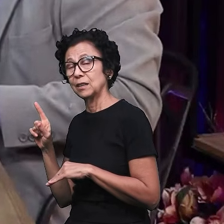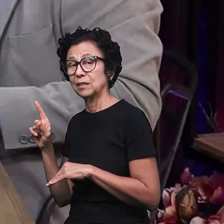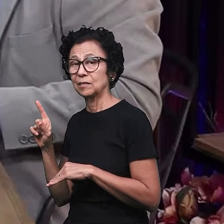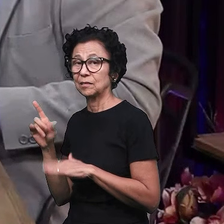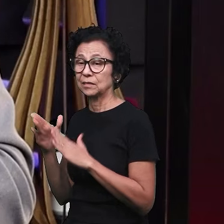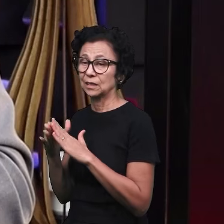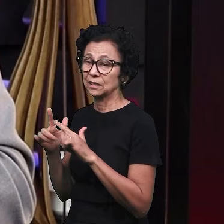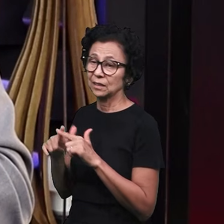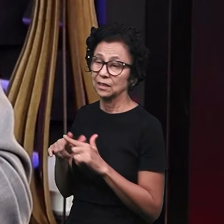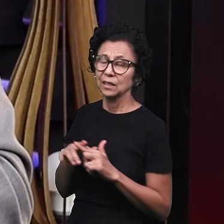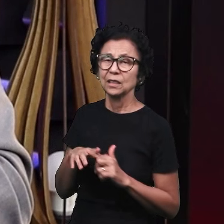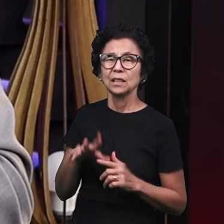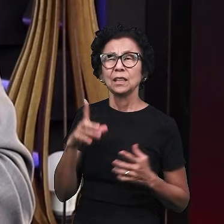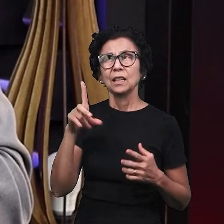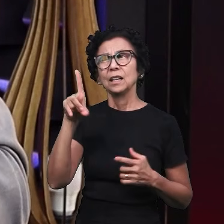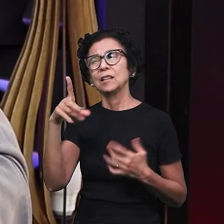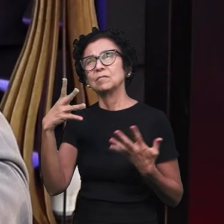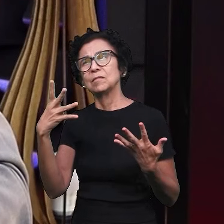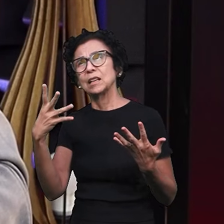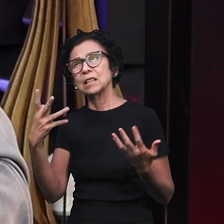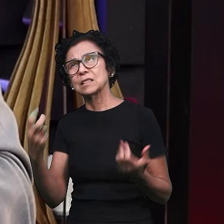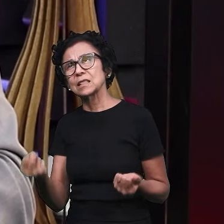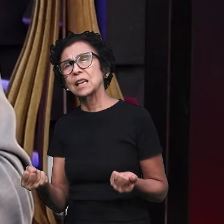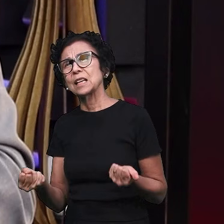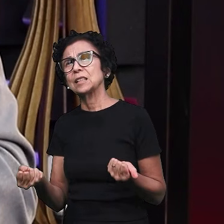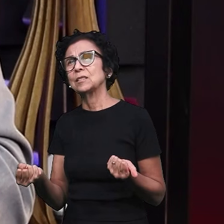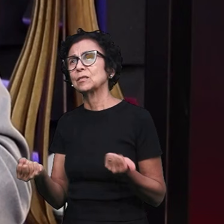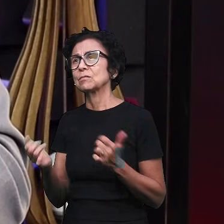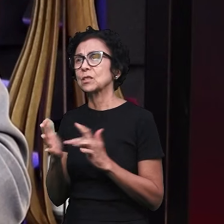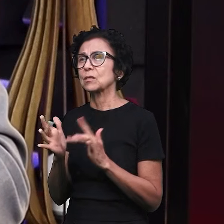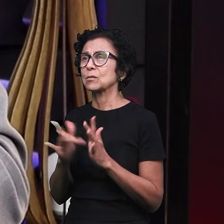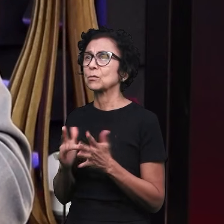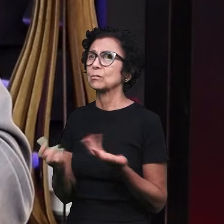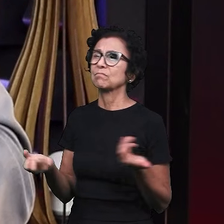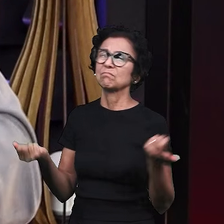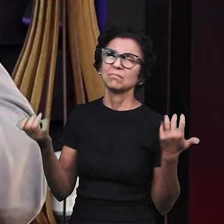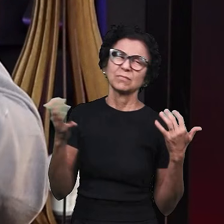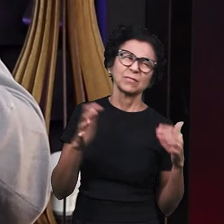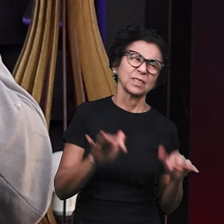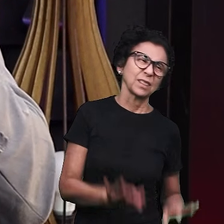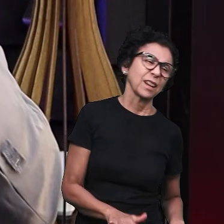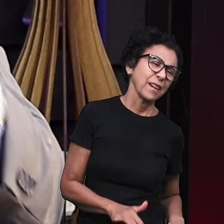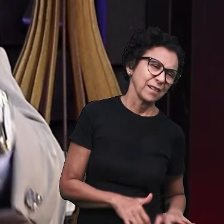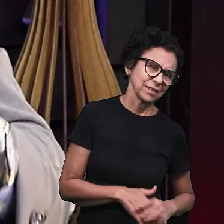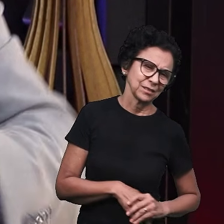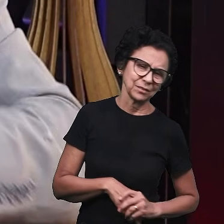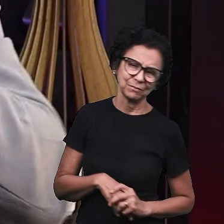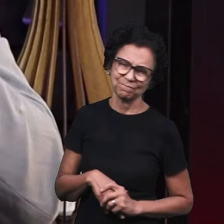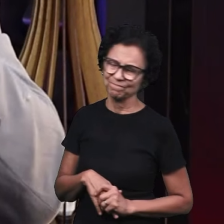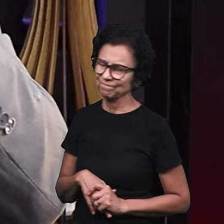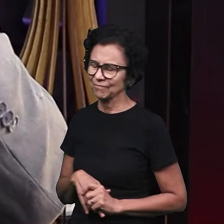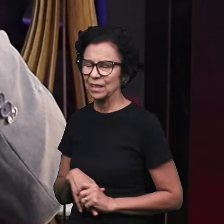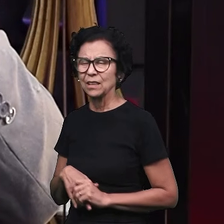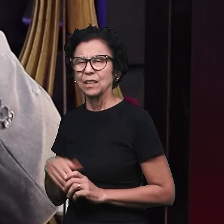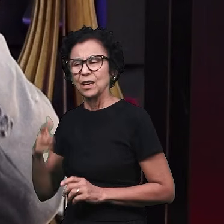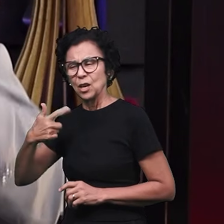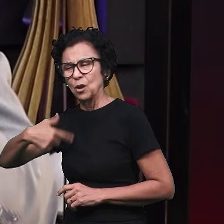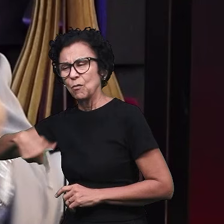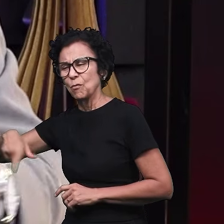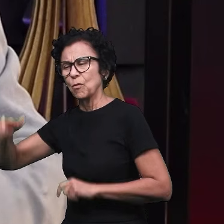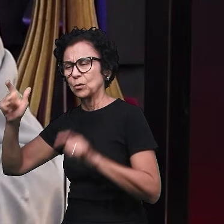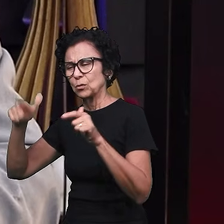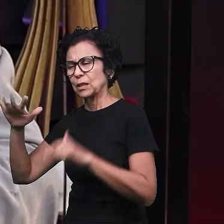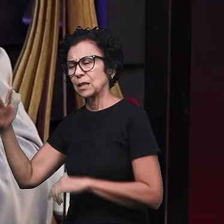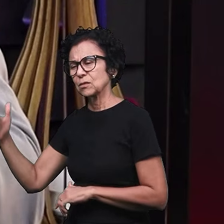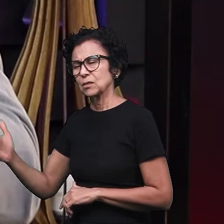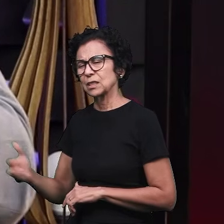coração, eu estou caminhando dessa maneira. Um dia eu quero Jesus, no outro dia eu não quero. Um dia o templo está pronto